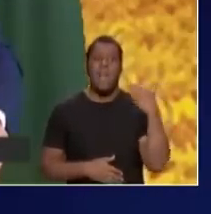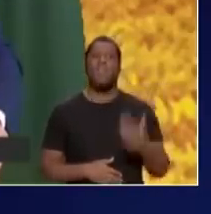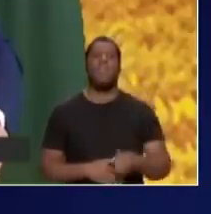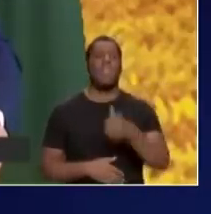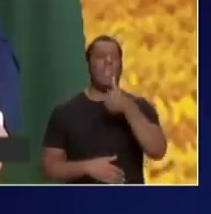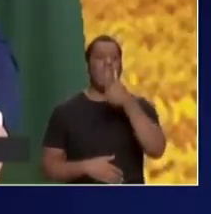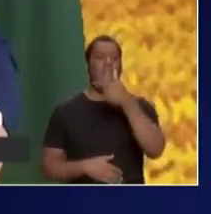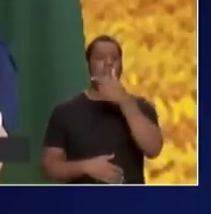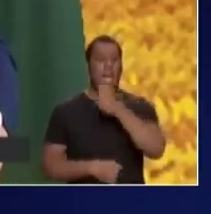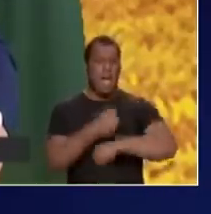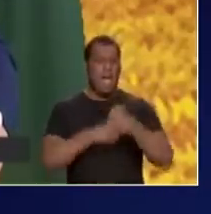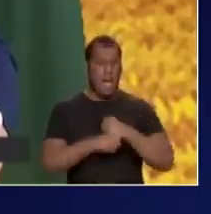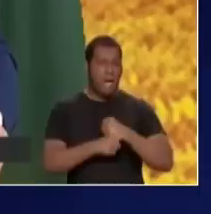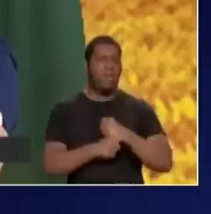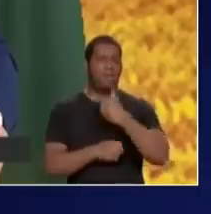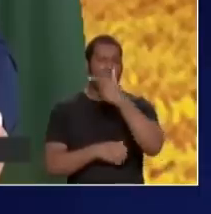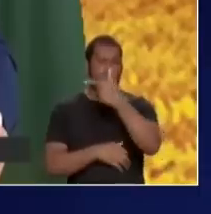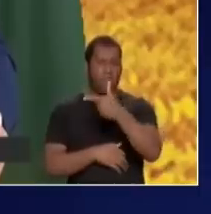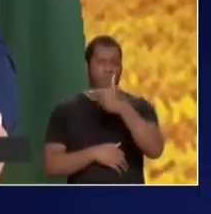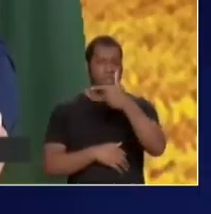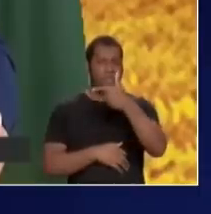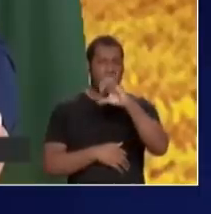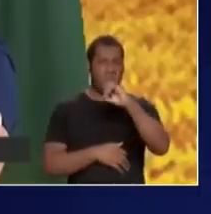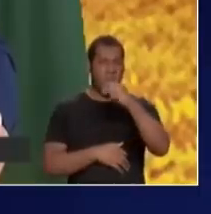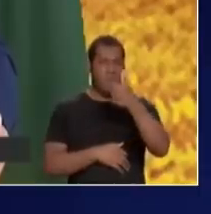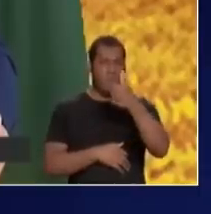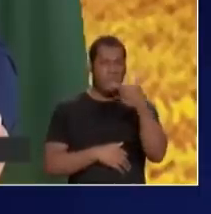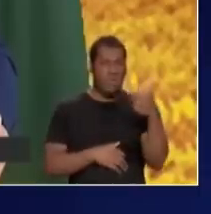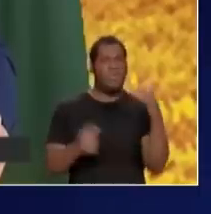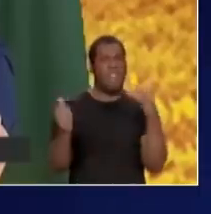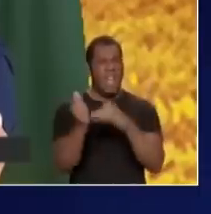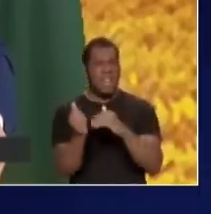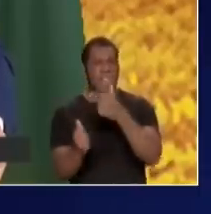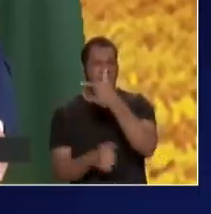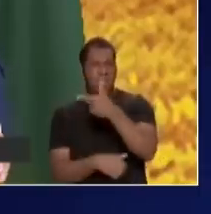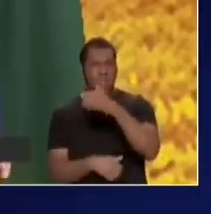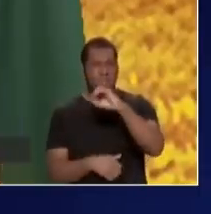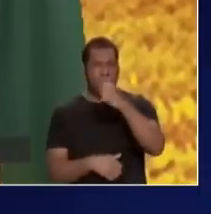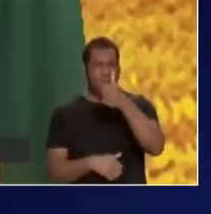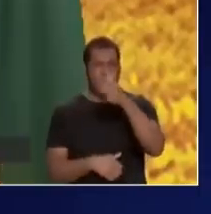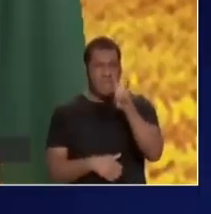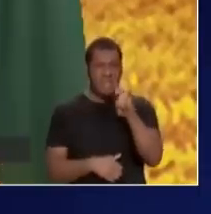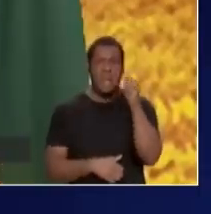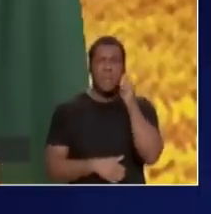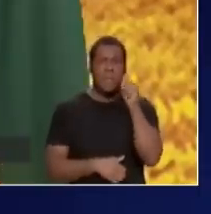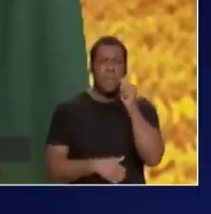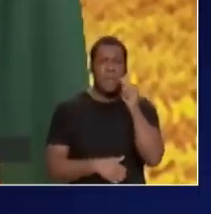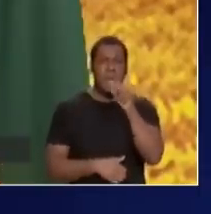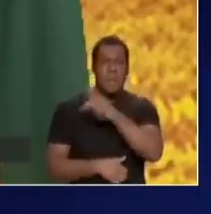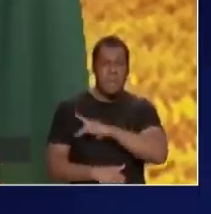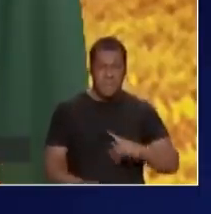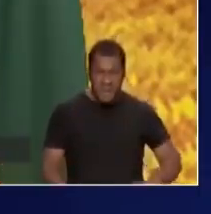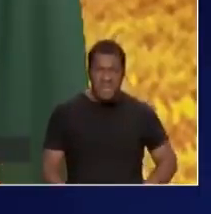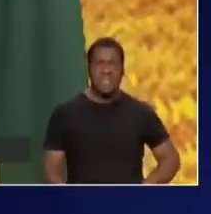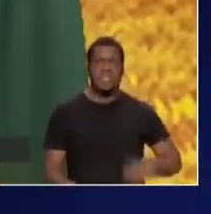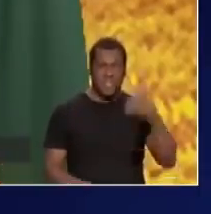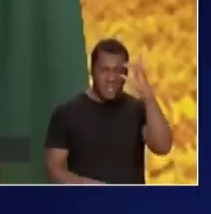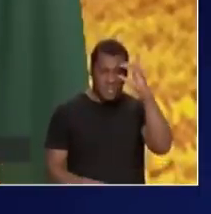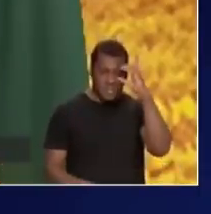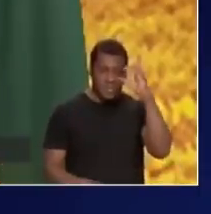Rousseff Eu não tenho medo de dizer para vocês todos os anos a gente vai fazer planos